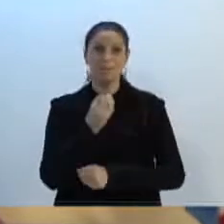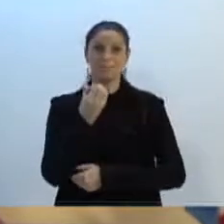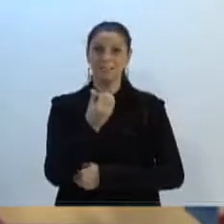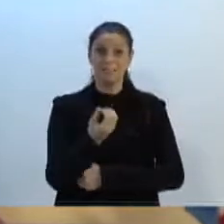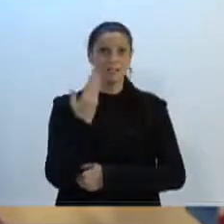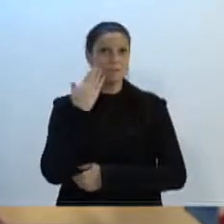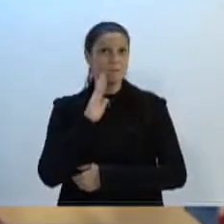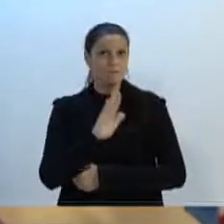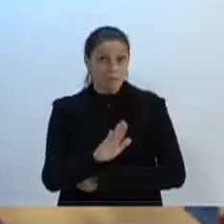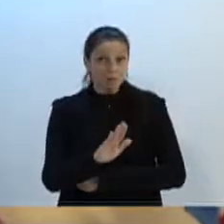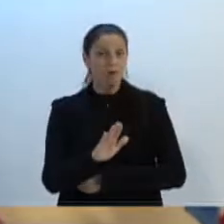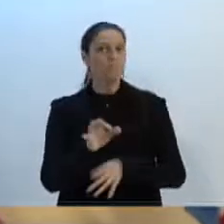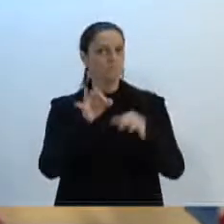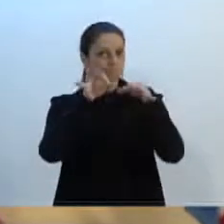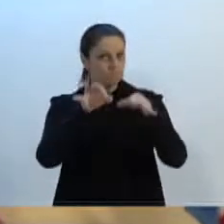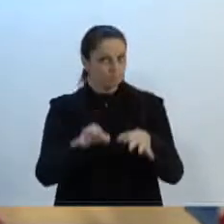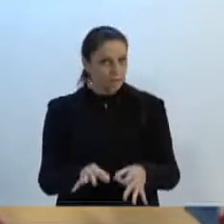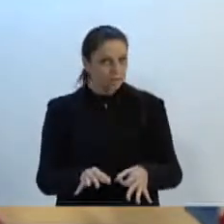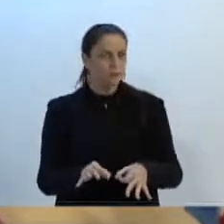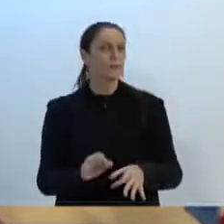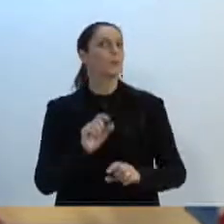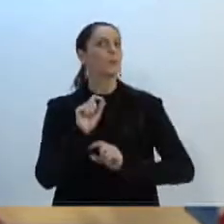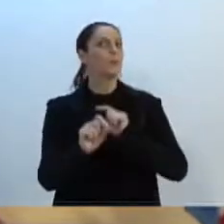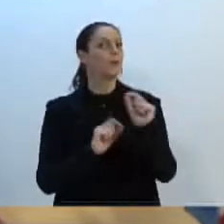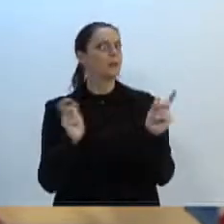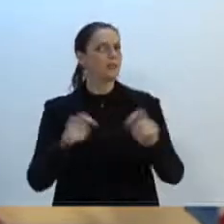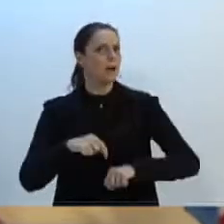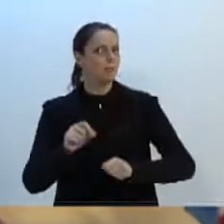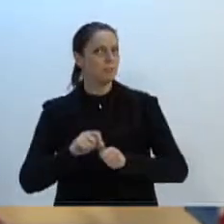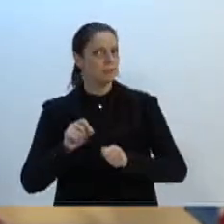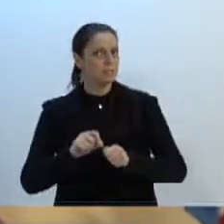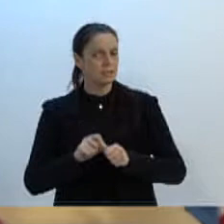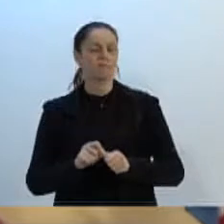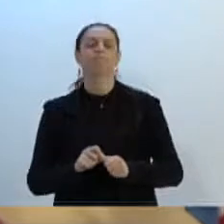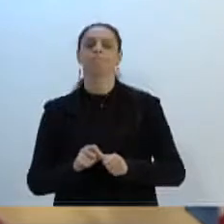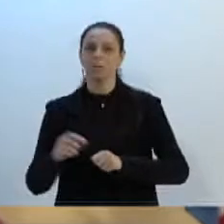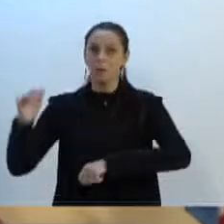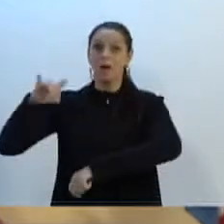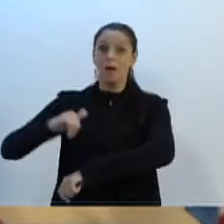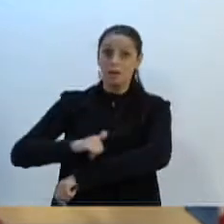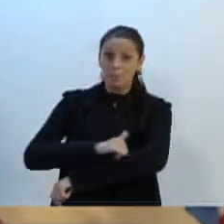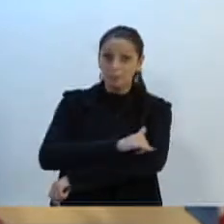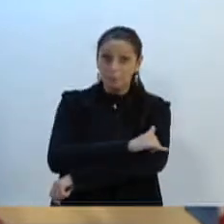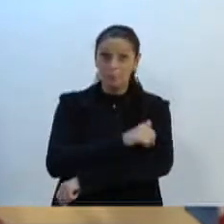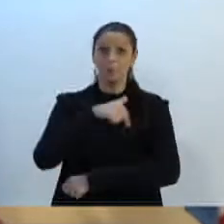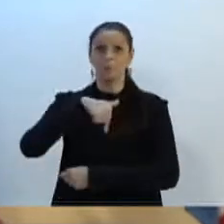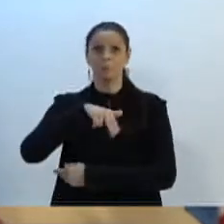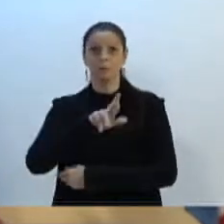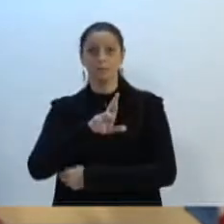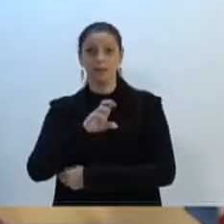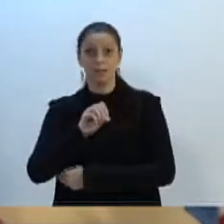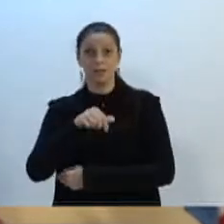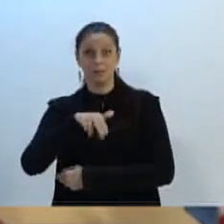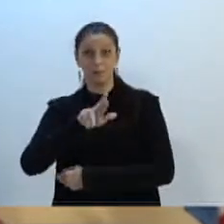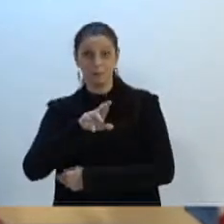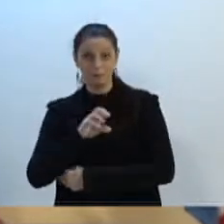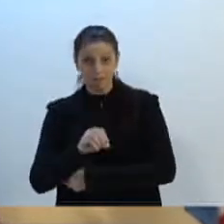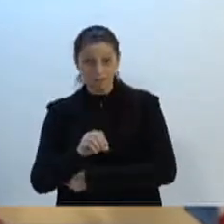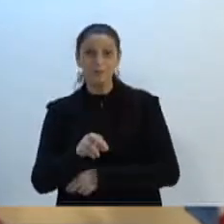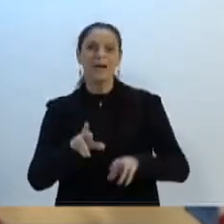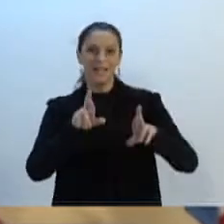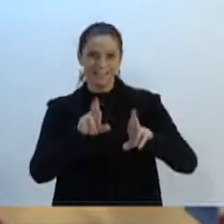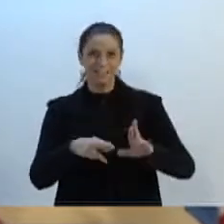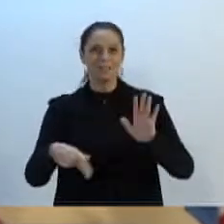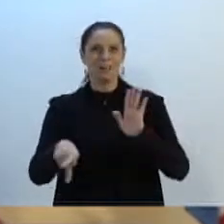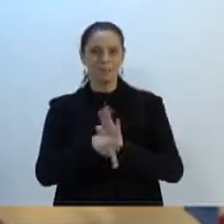que é o presidente do Compraer, nós poderemos sim fazer com que o nosso aeroporto regional de Blumenau, como bem